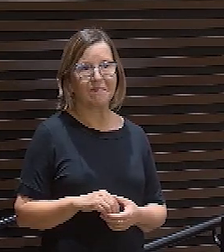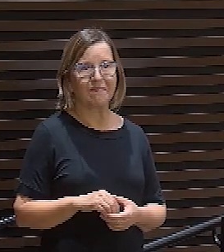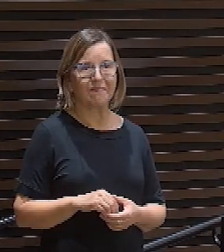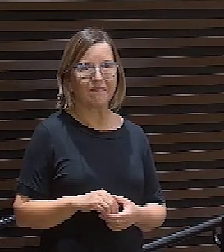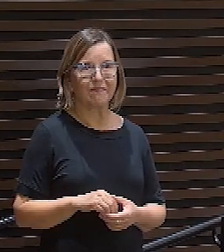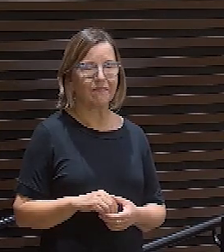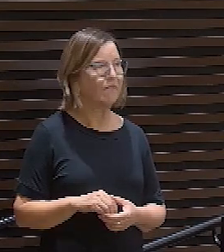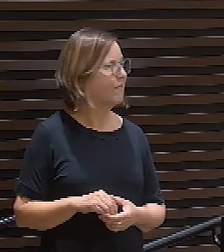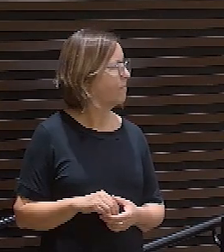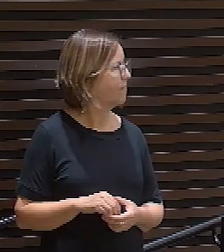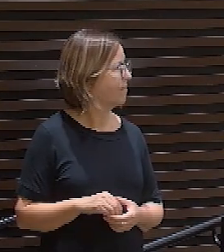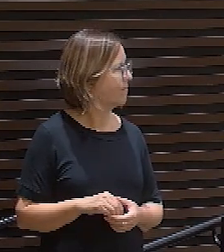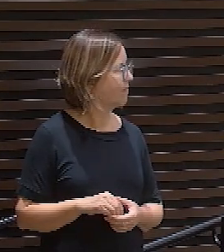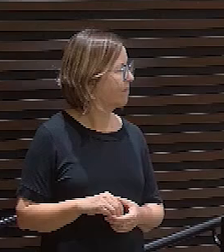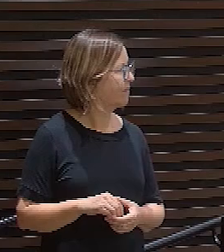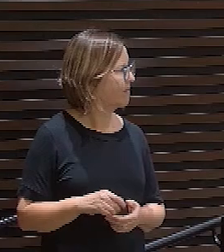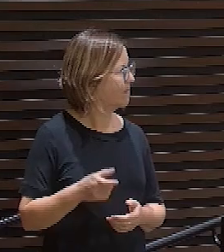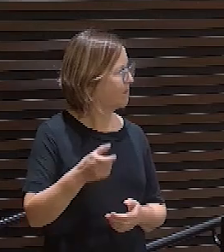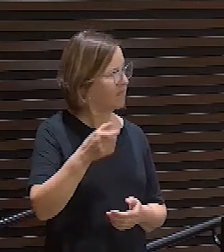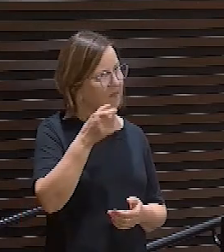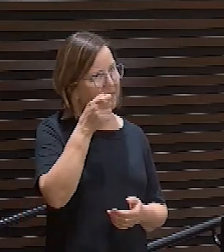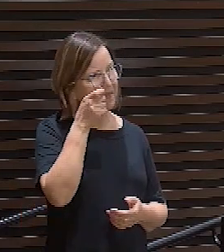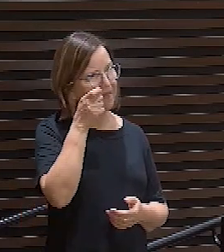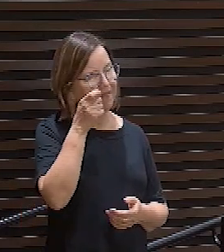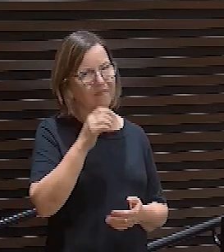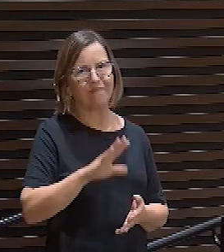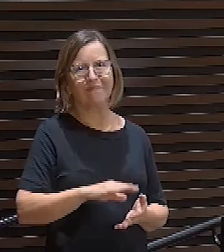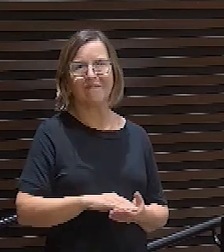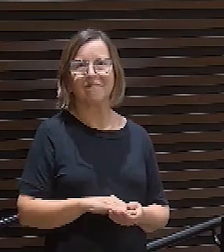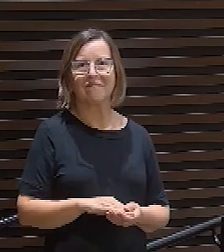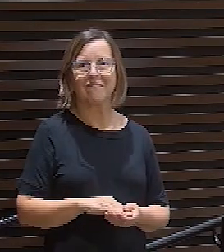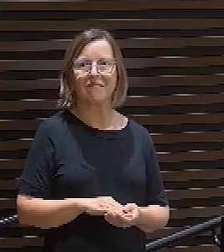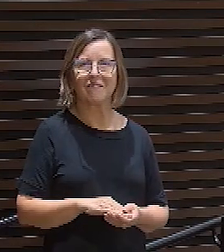E presta atenção o que isso faz, a continuação do versículo.